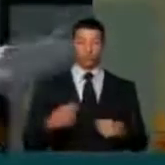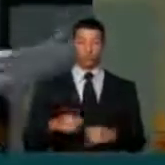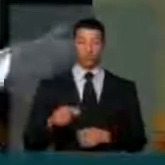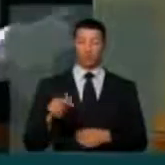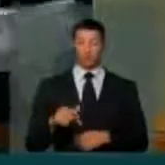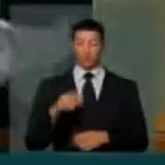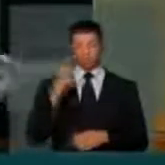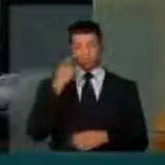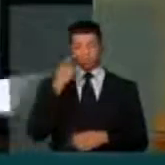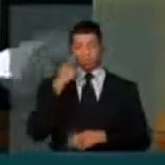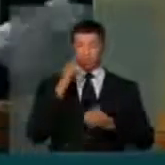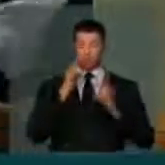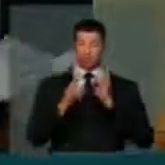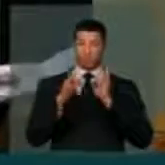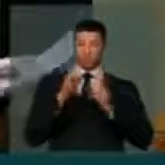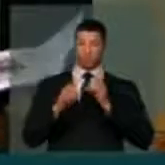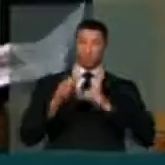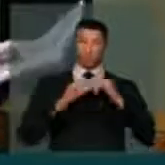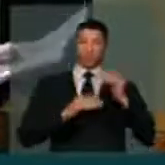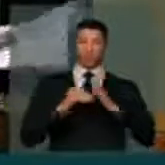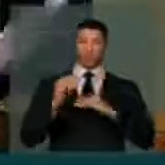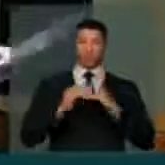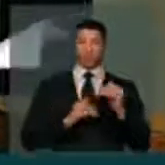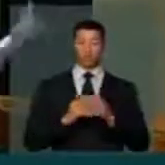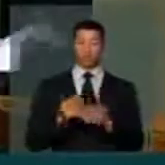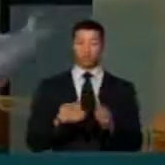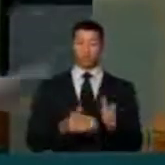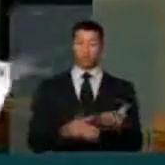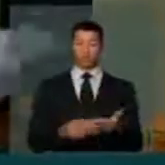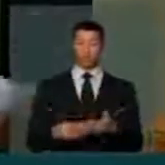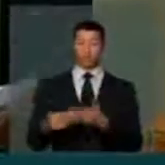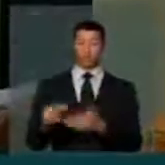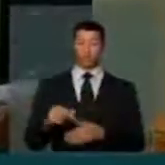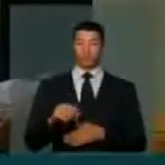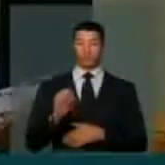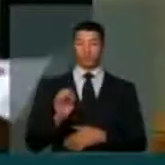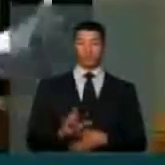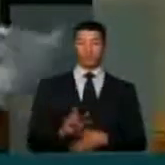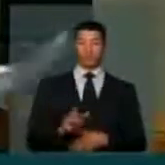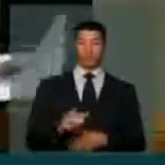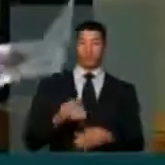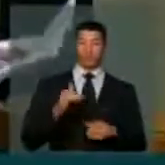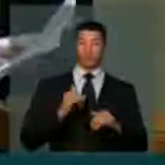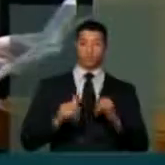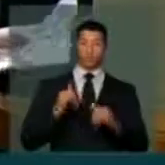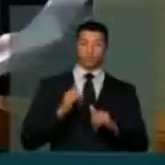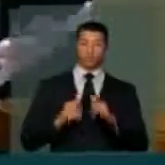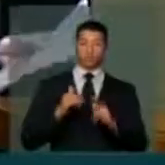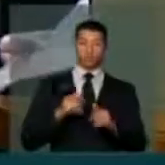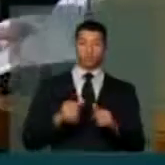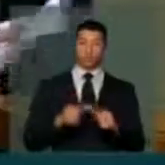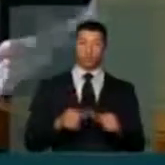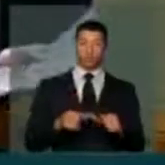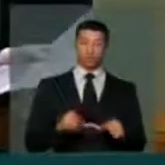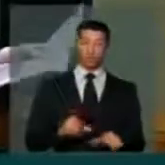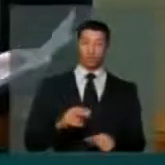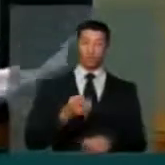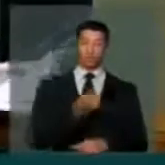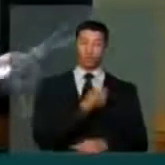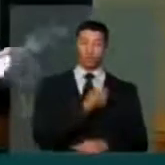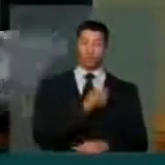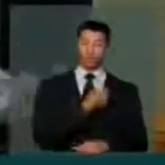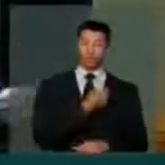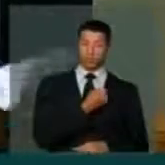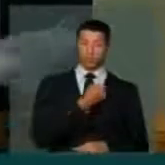rever o discurso da prática. Eu estou trazendo aqui apenas notícias que são números,